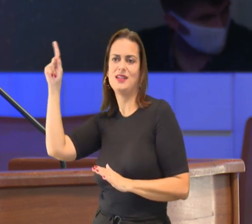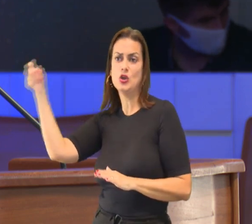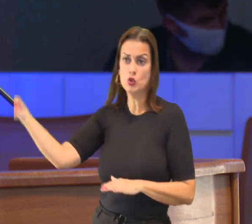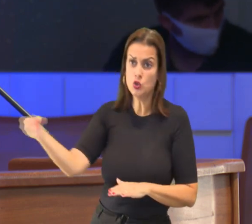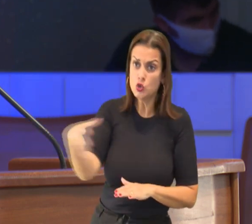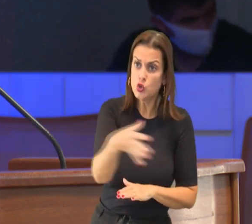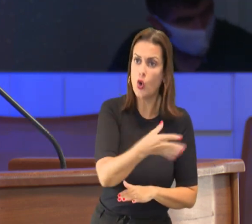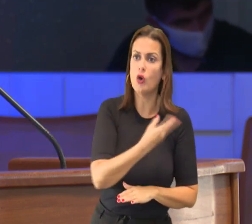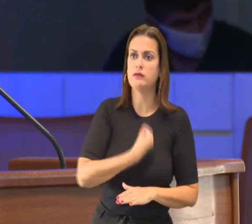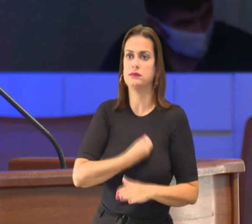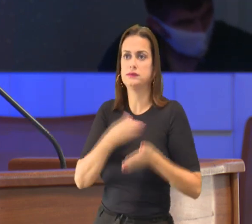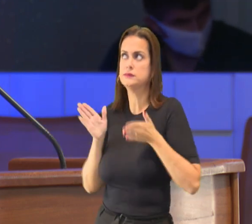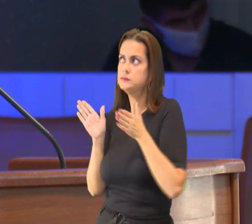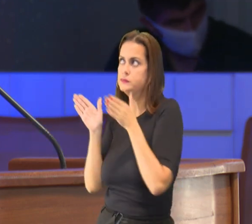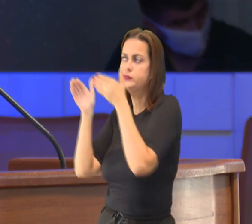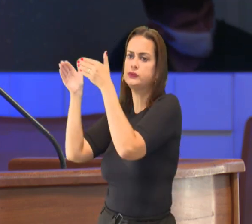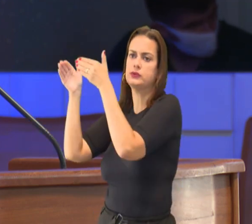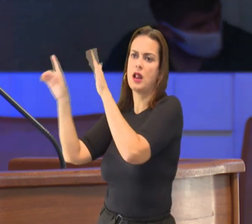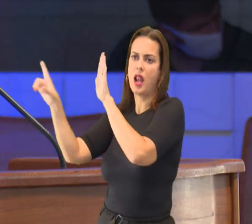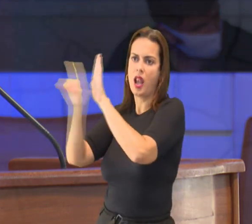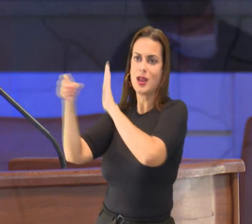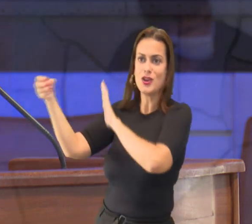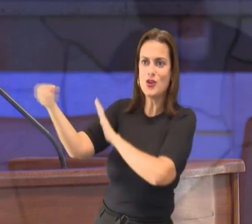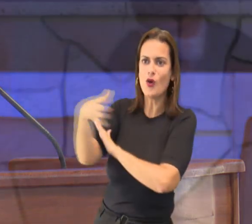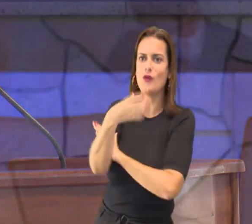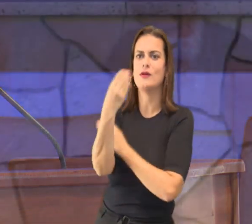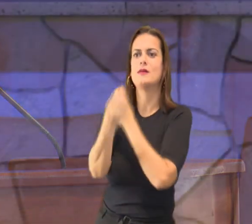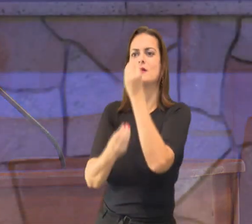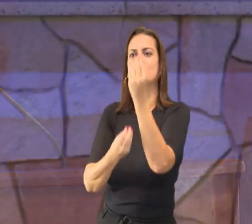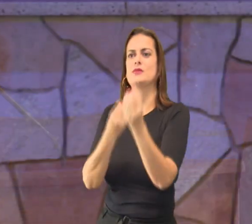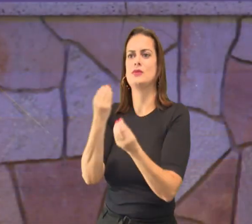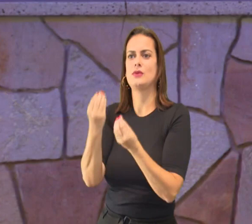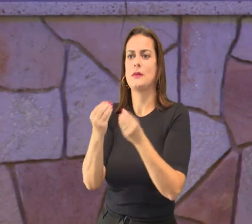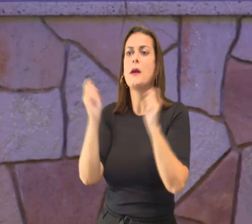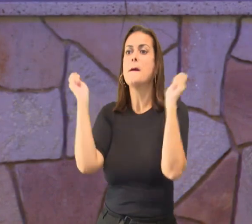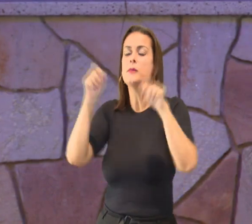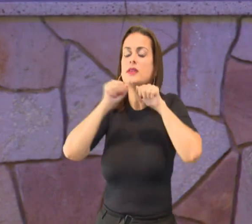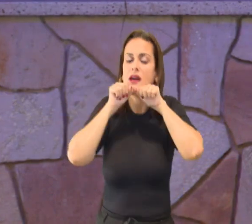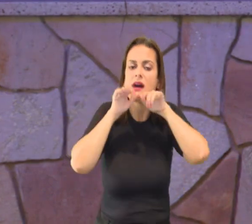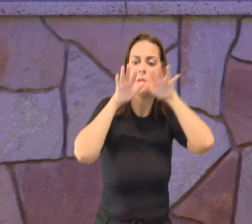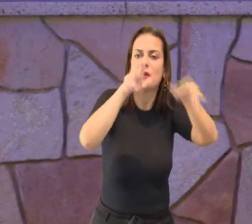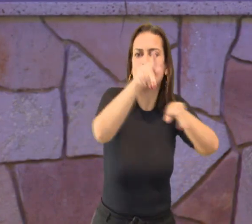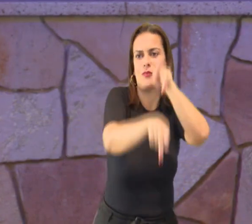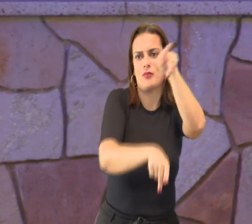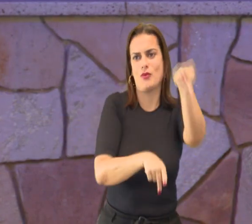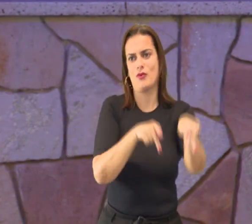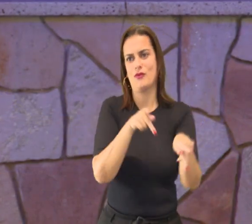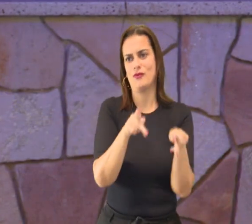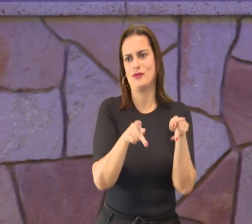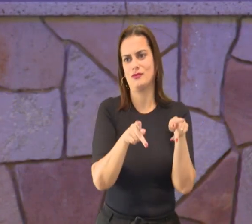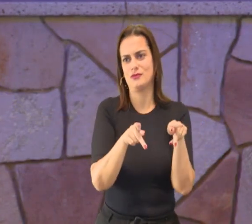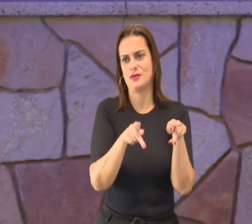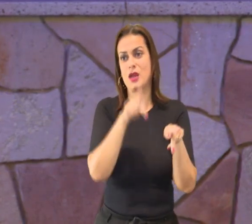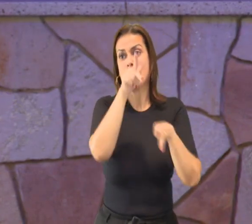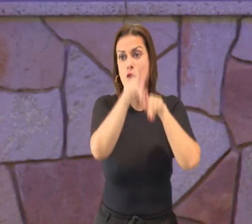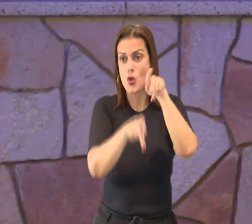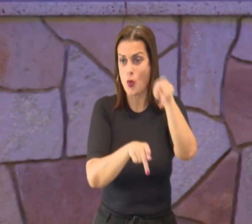código, de uma nova lei, para que ele pudesse abençoar o seu povo e que para o seu povo